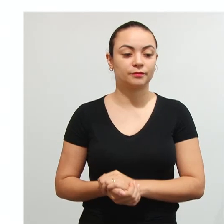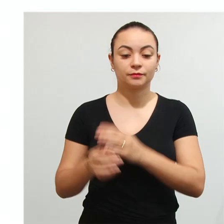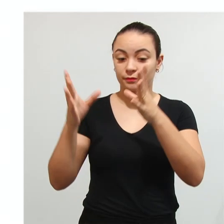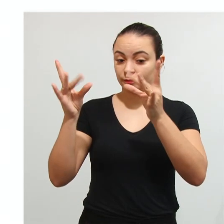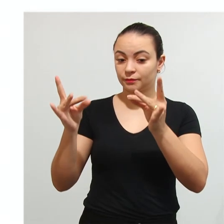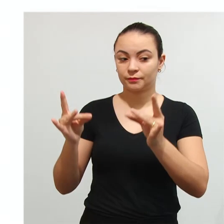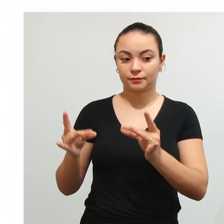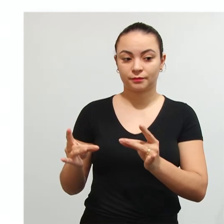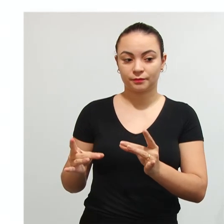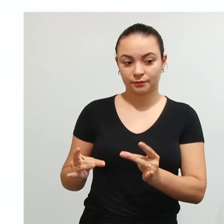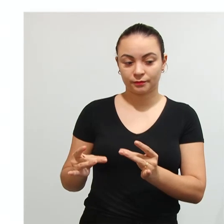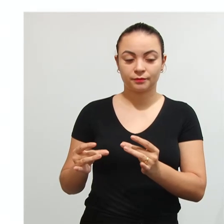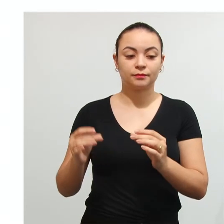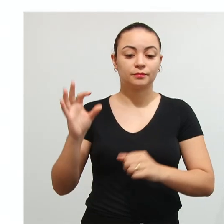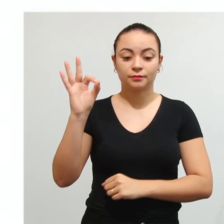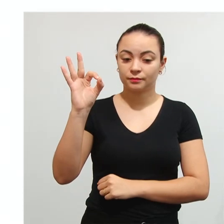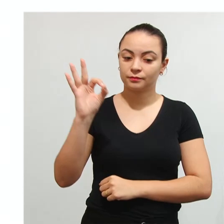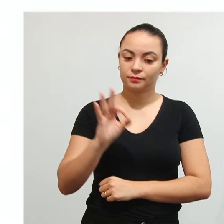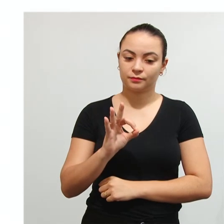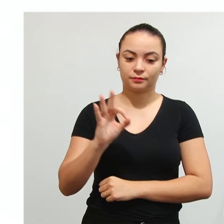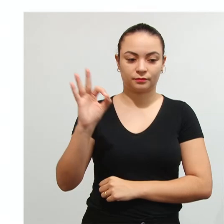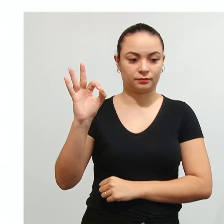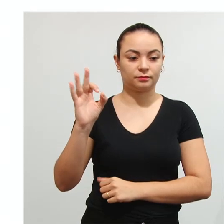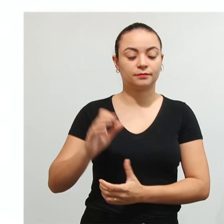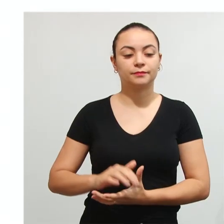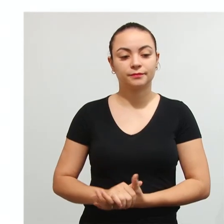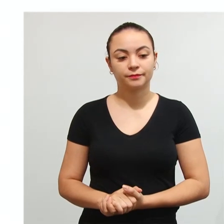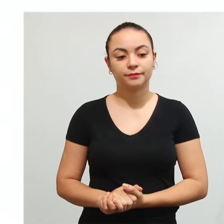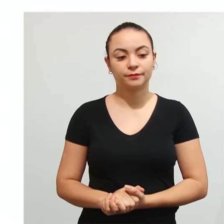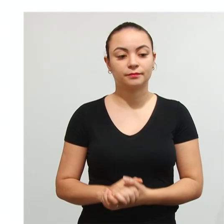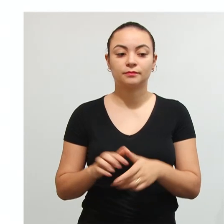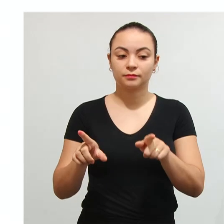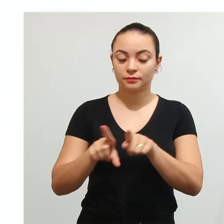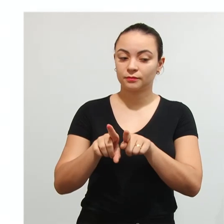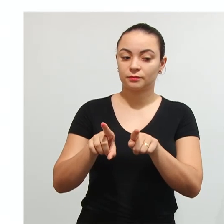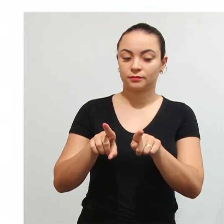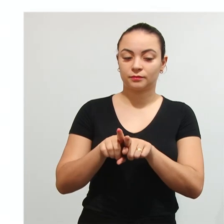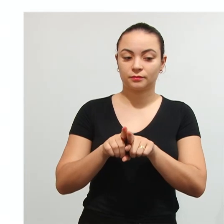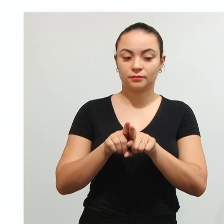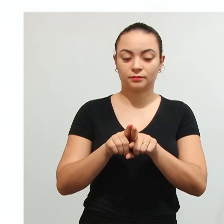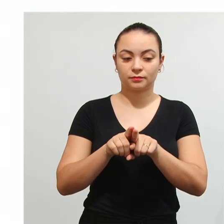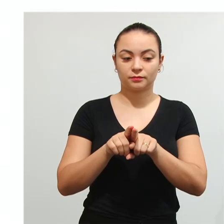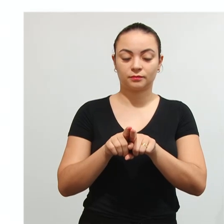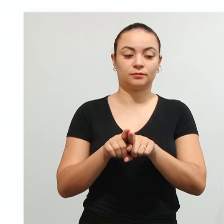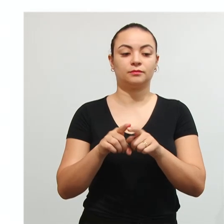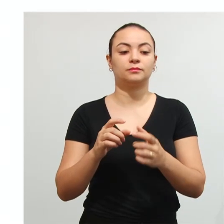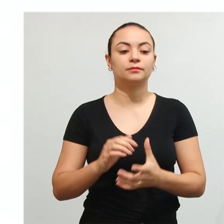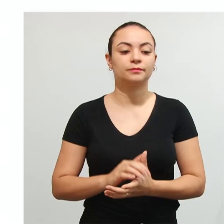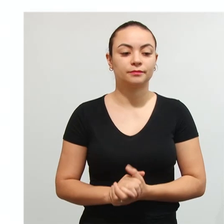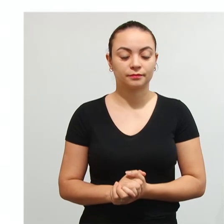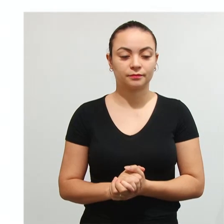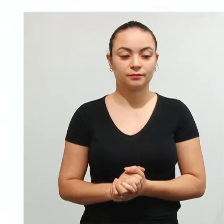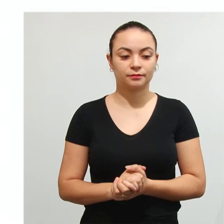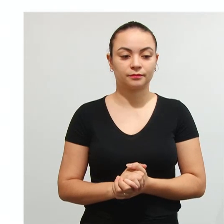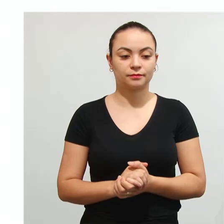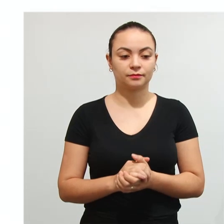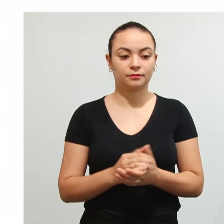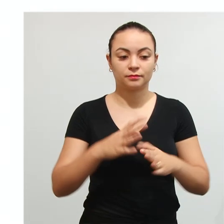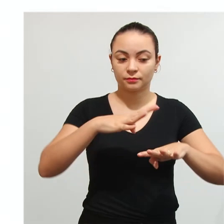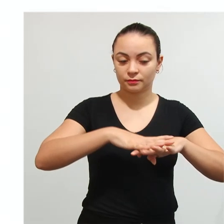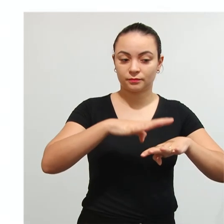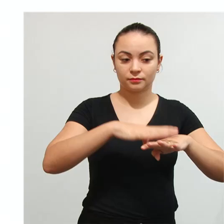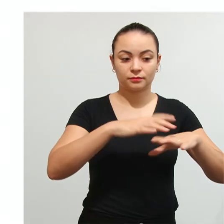razão, aplicando a porcentagem, e trabalhando o conceito de grandezas diretamente proporcionais